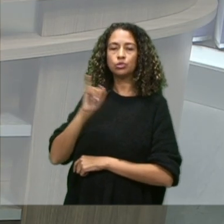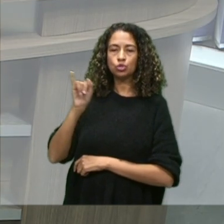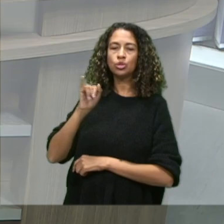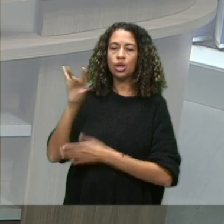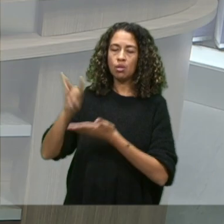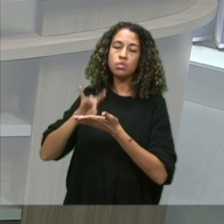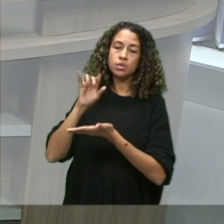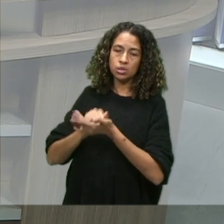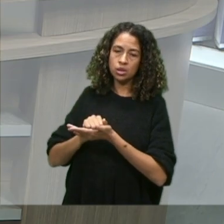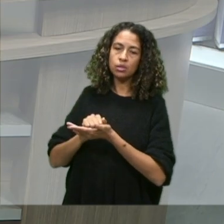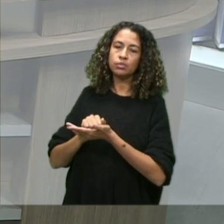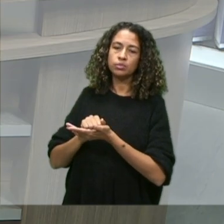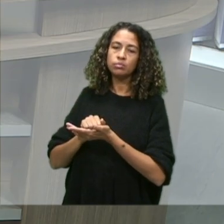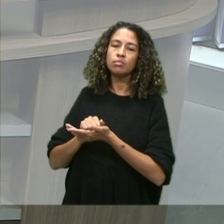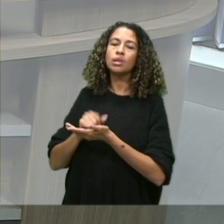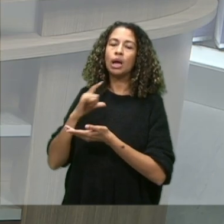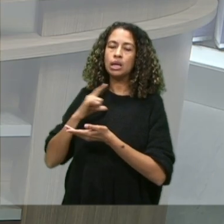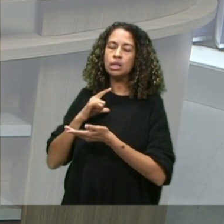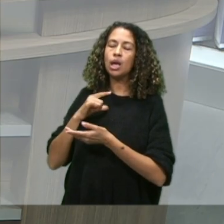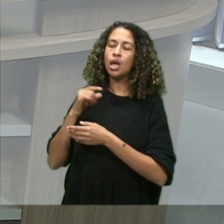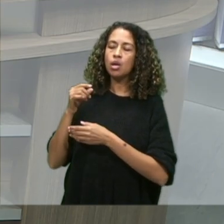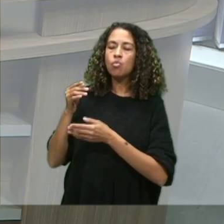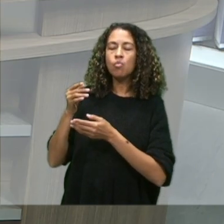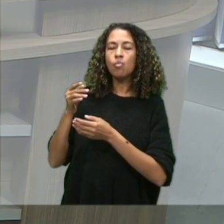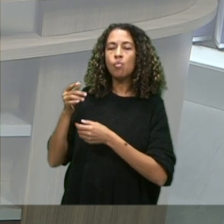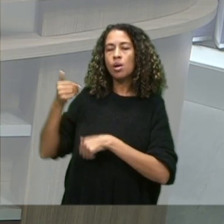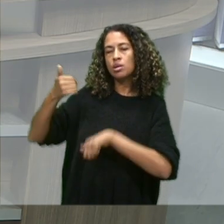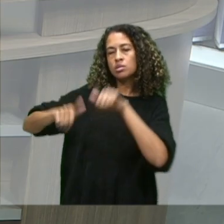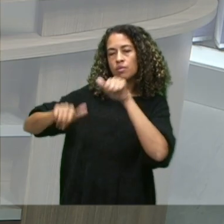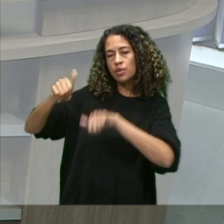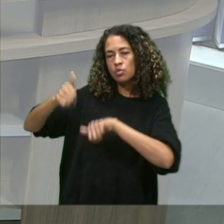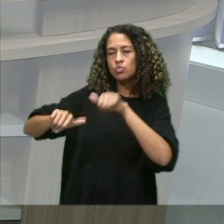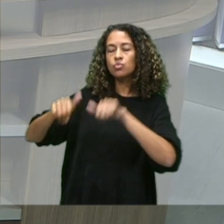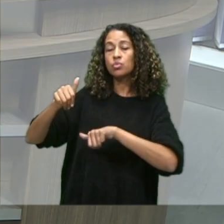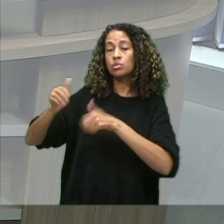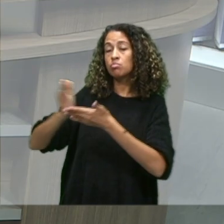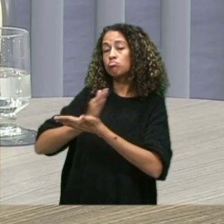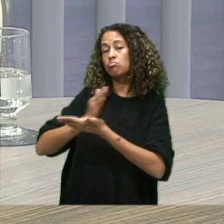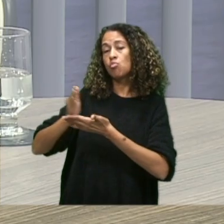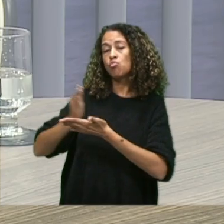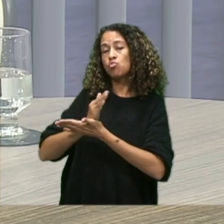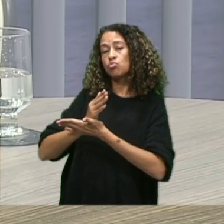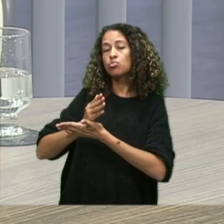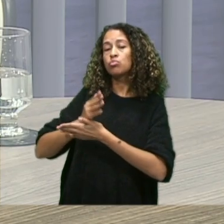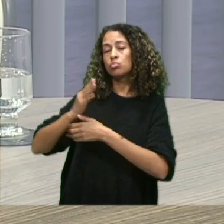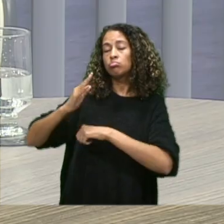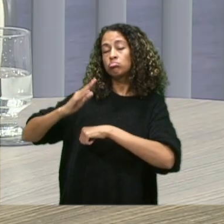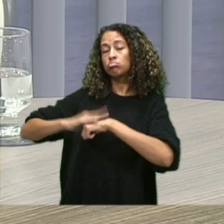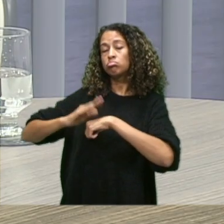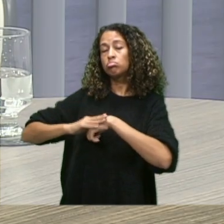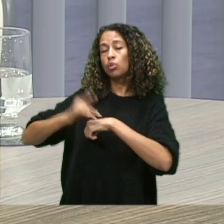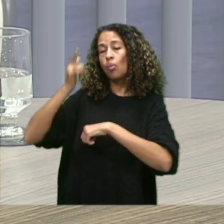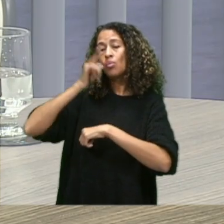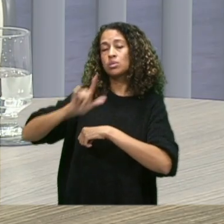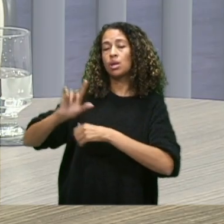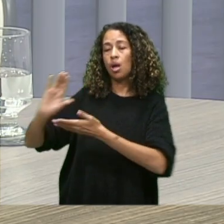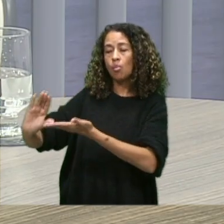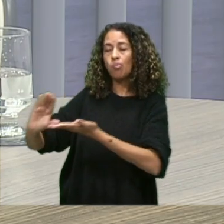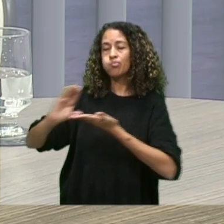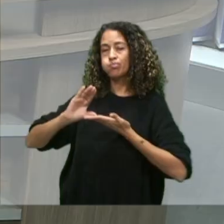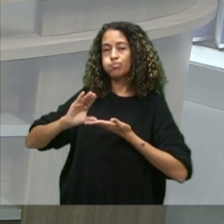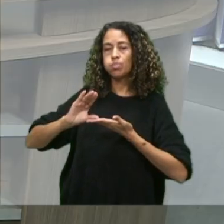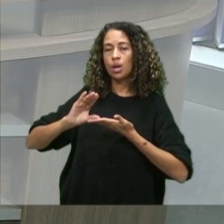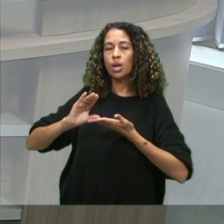inscrição, né? Aí a gente passa por uma triagem e ali alguns autores acabam conseguindo um valor